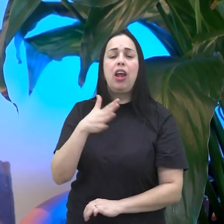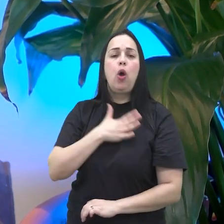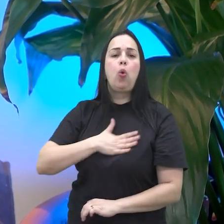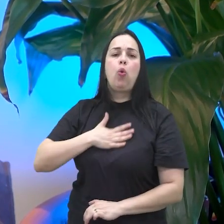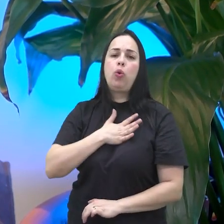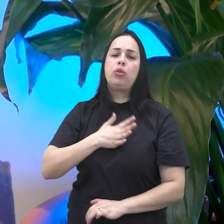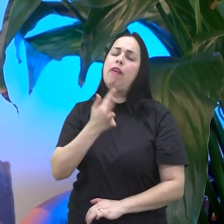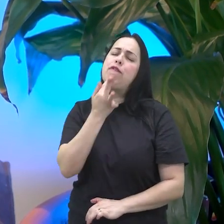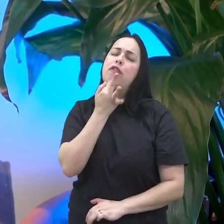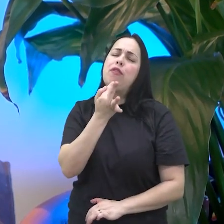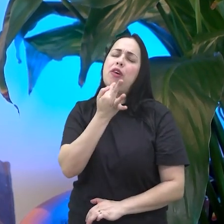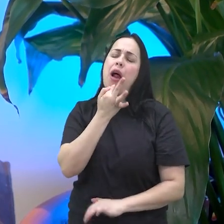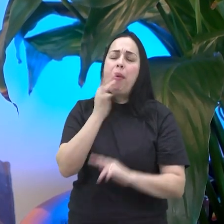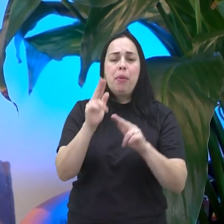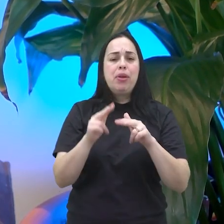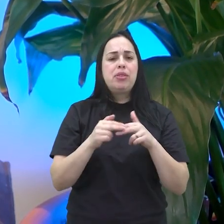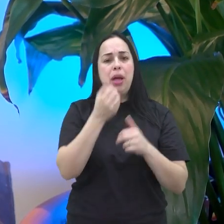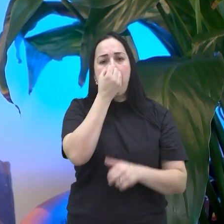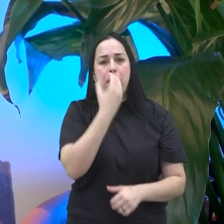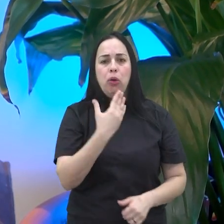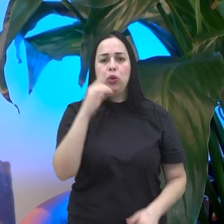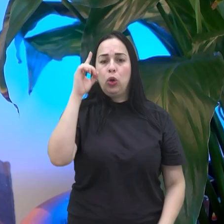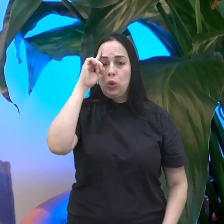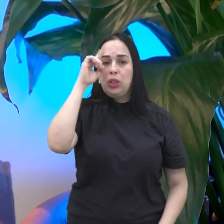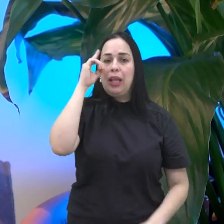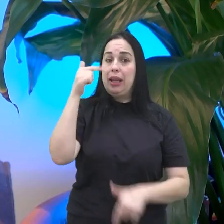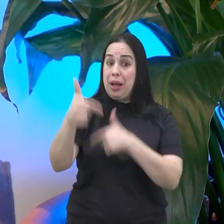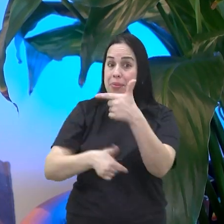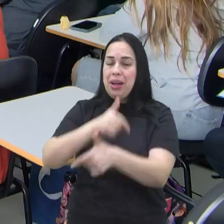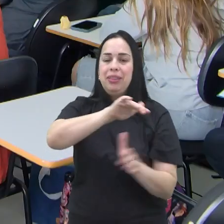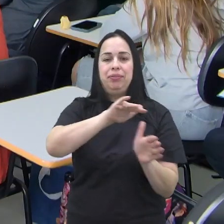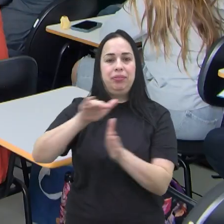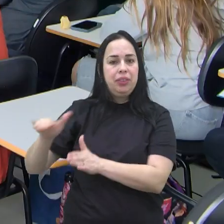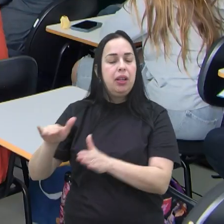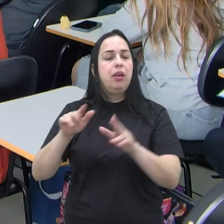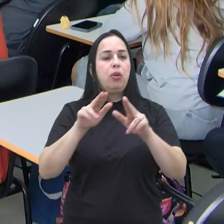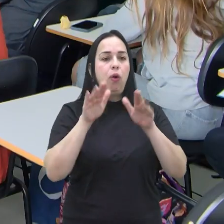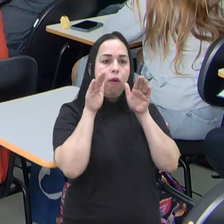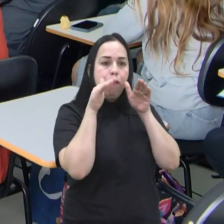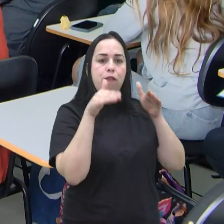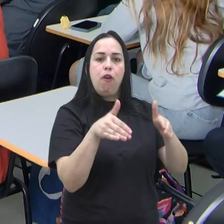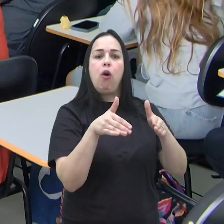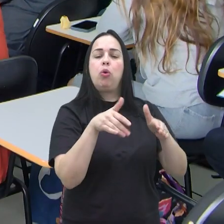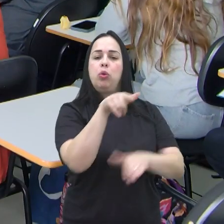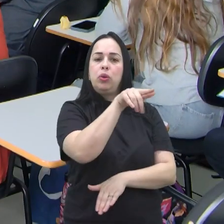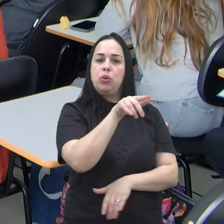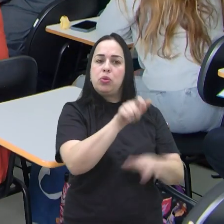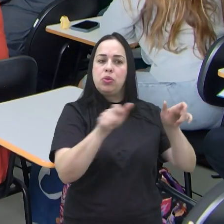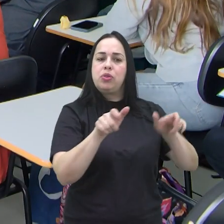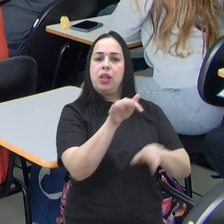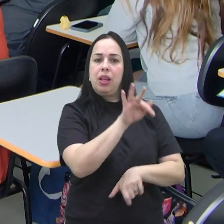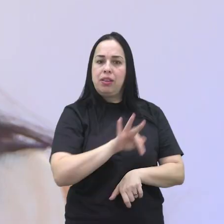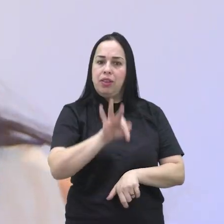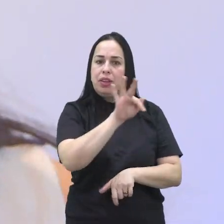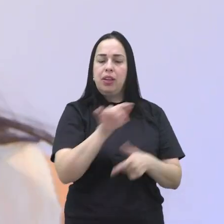comunicação, então para mim é muito bom isso, poder fazer isso todos os dias. Com foco na qualificação de nível superior, a